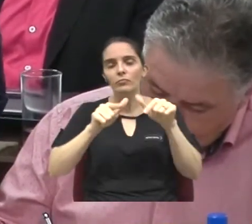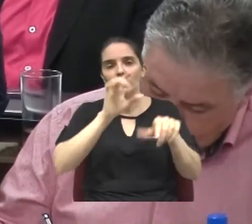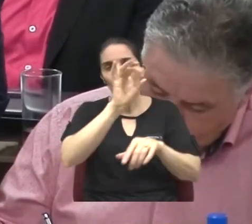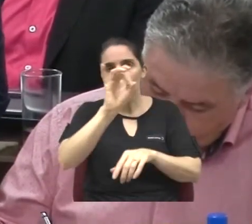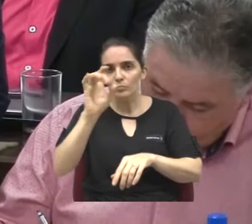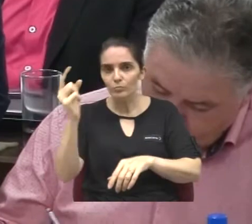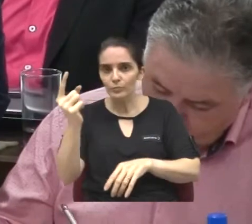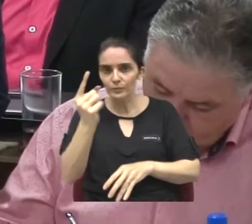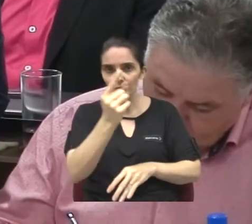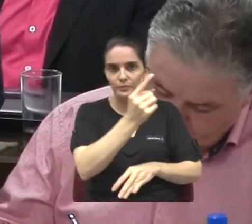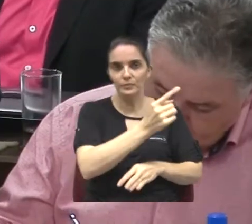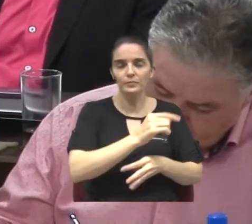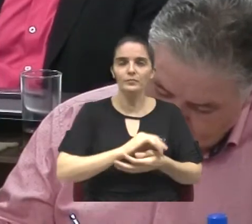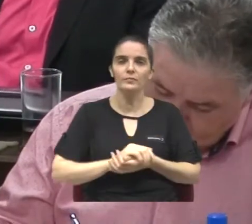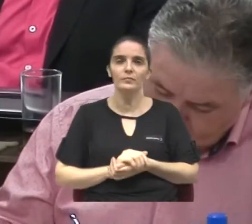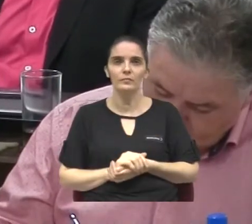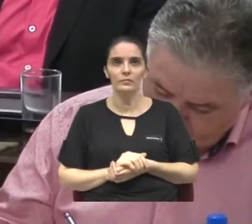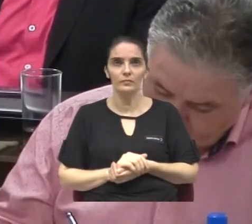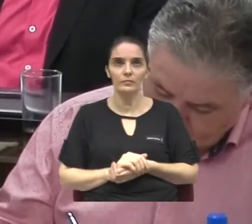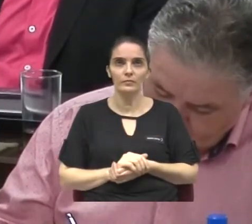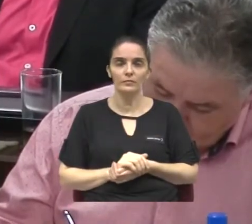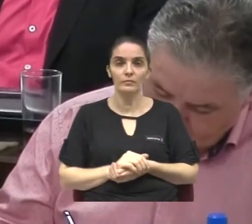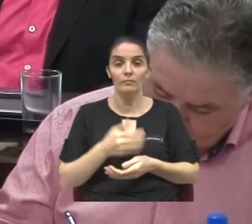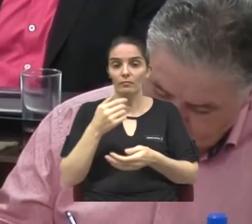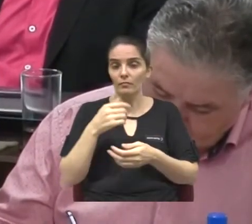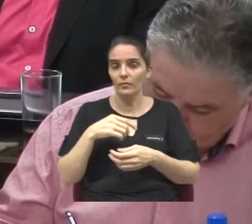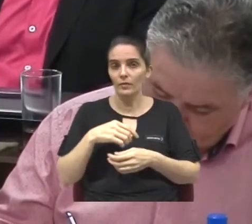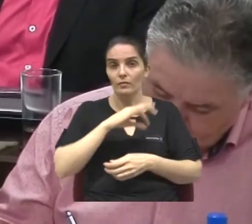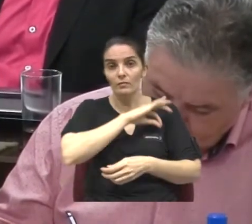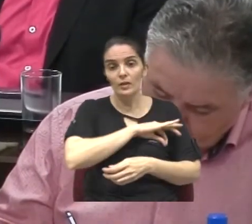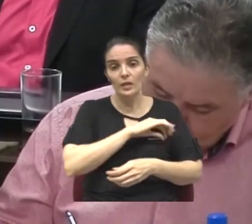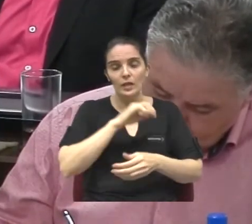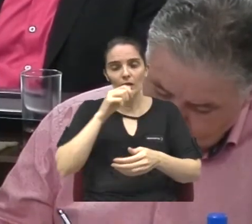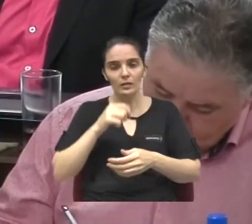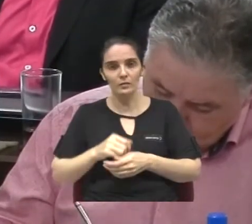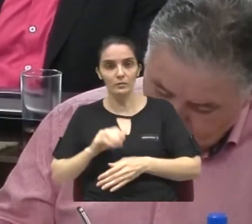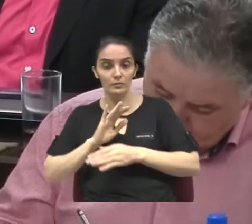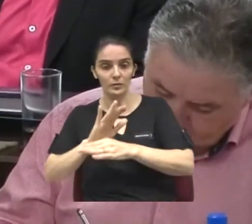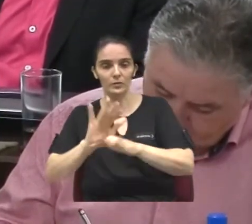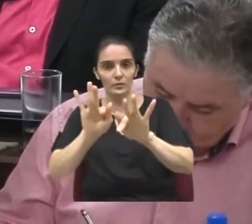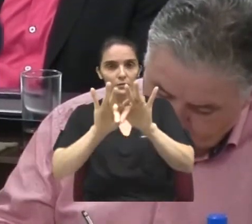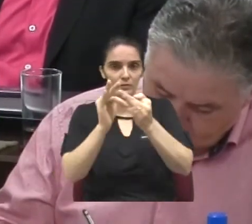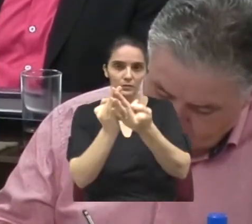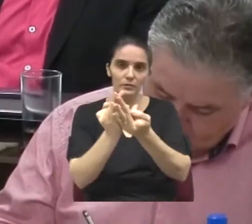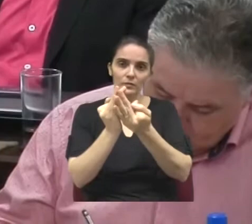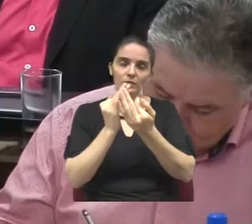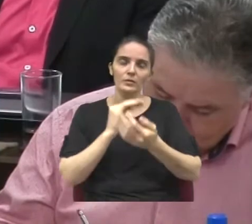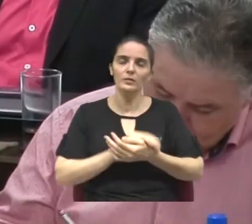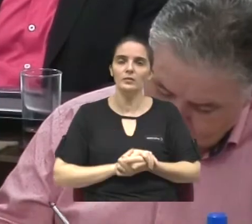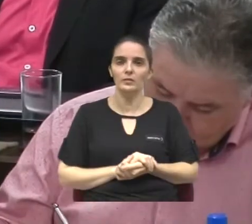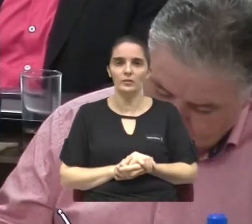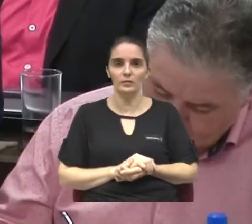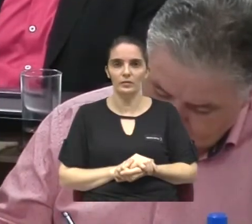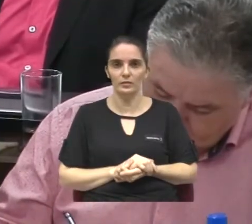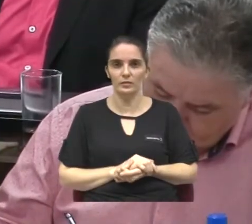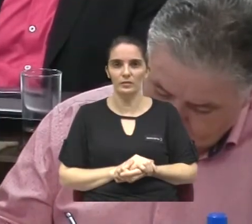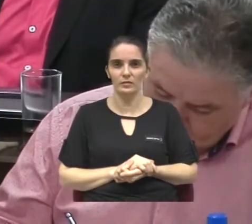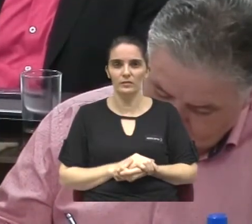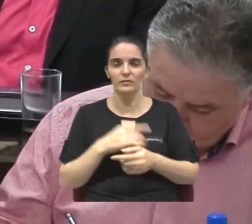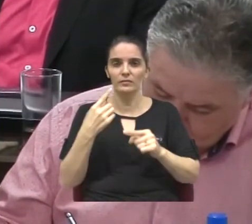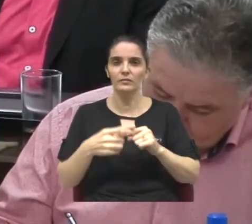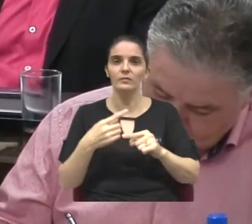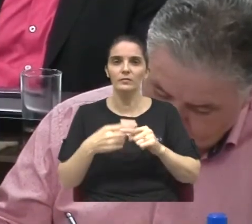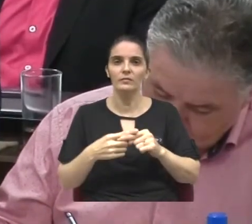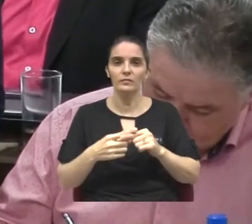deles. Com o sustento da família de cada um deles. Lá não tem nenhum aspone trabalhando, porque nós aqui